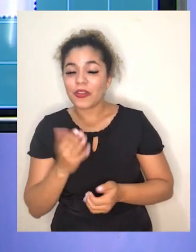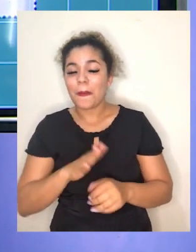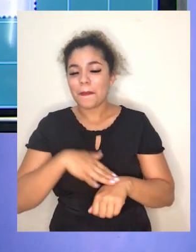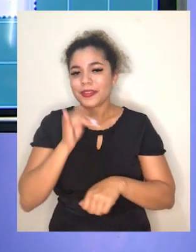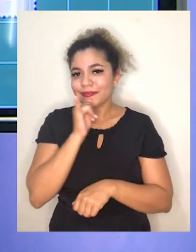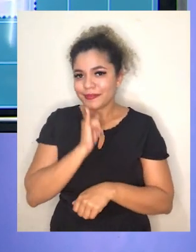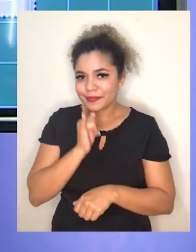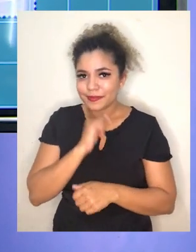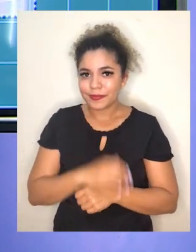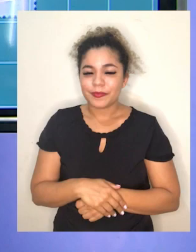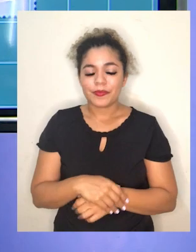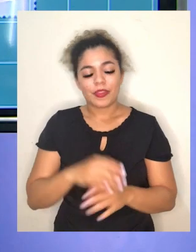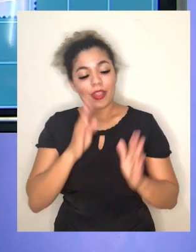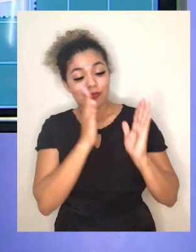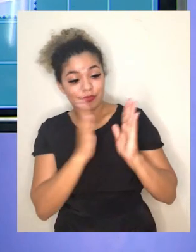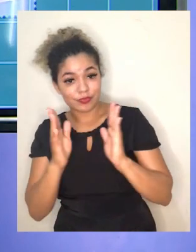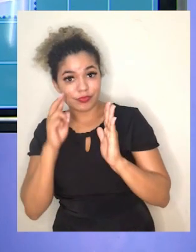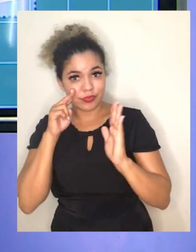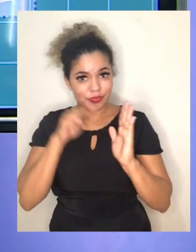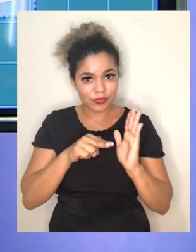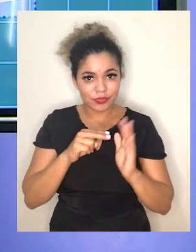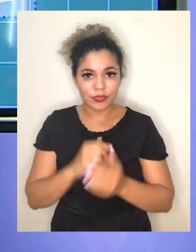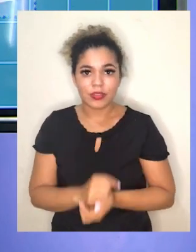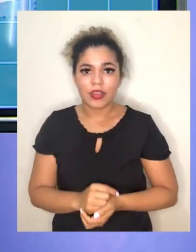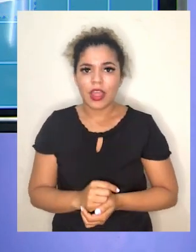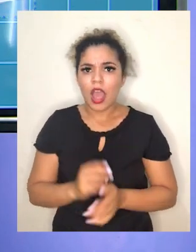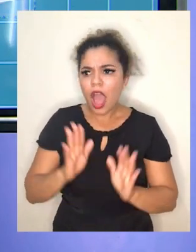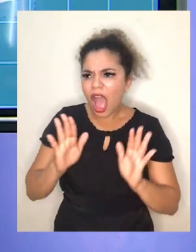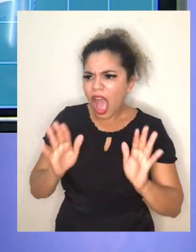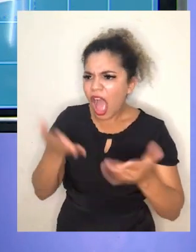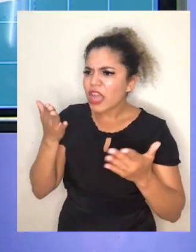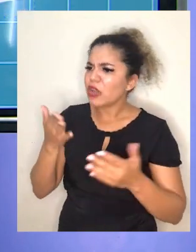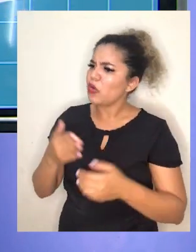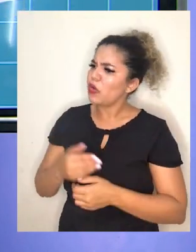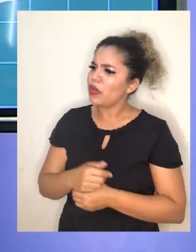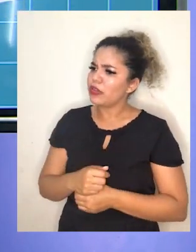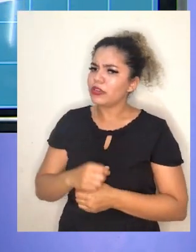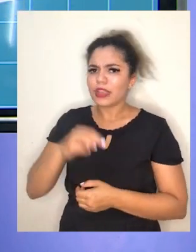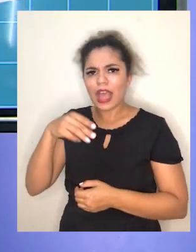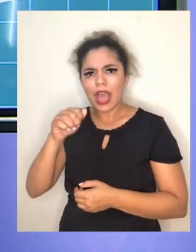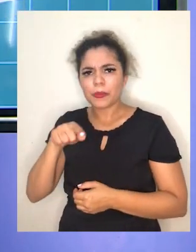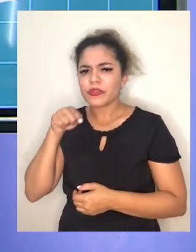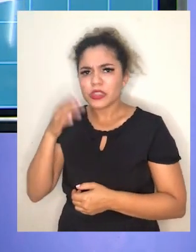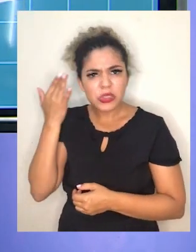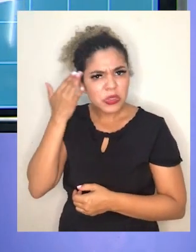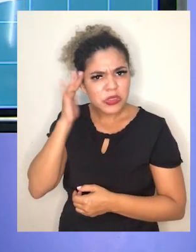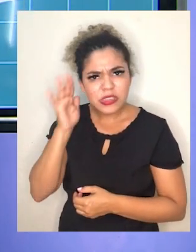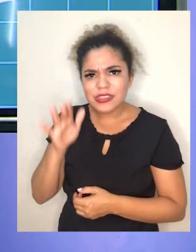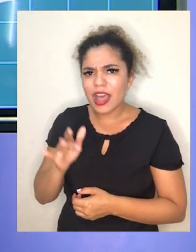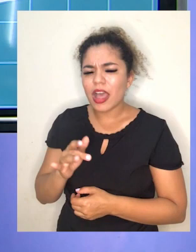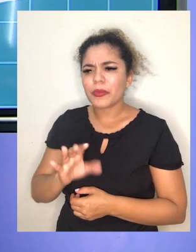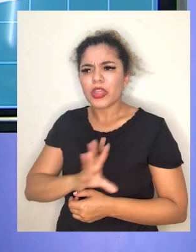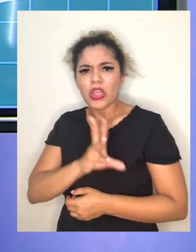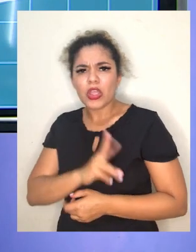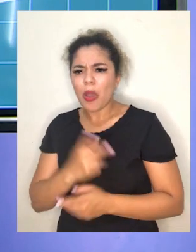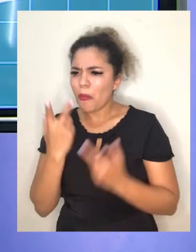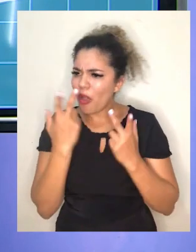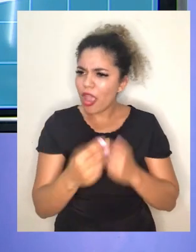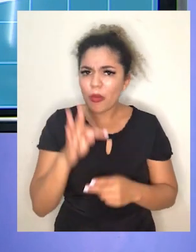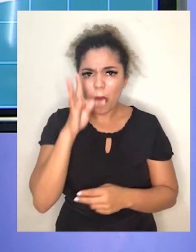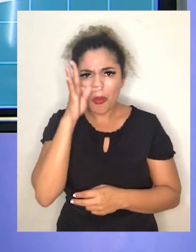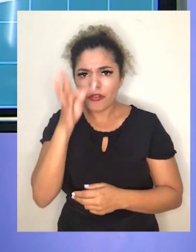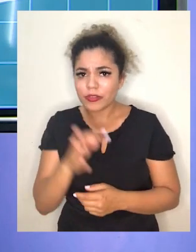Vamos para mais um exemplo. Leia essa tirinha. Acorda, Armando. Você não sabe que o amor é como